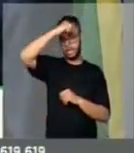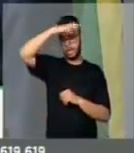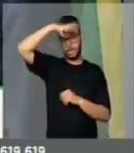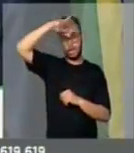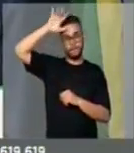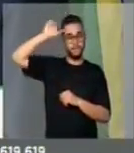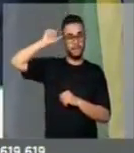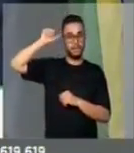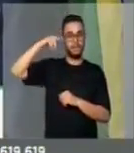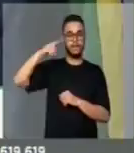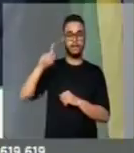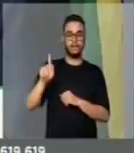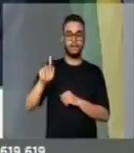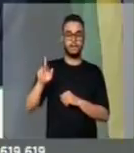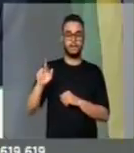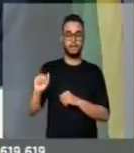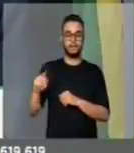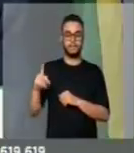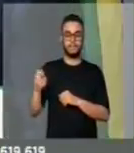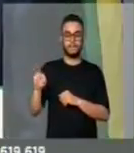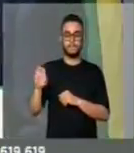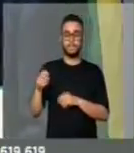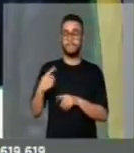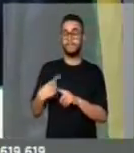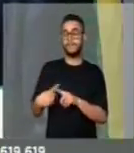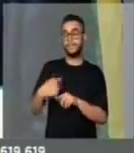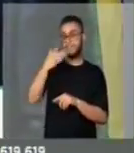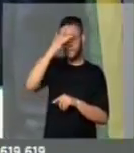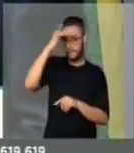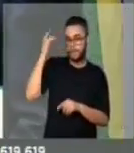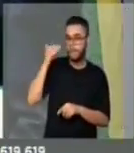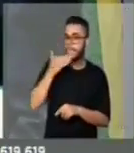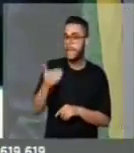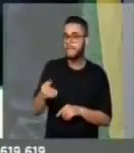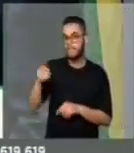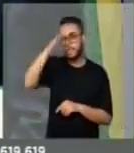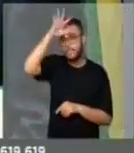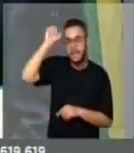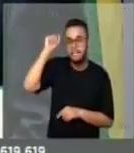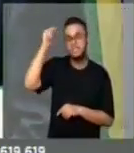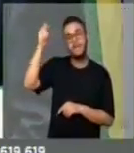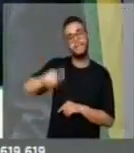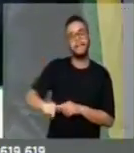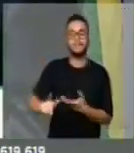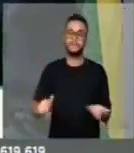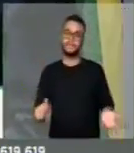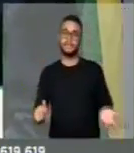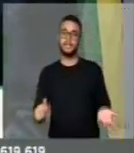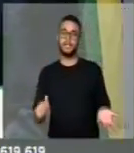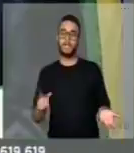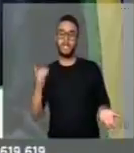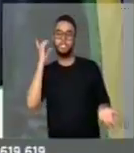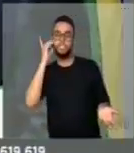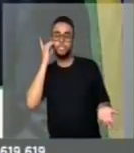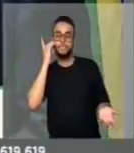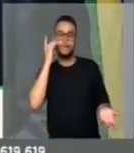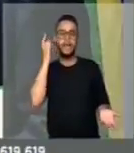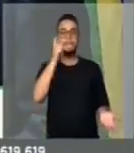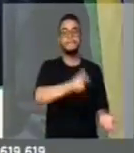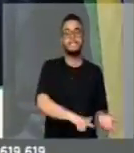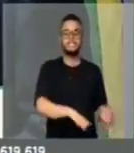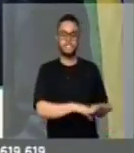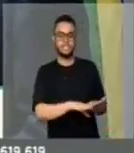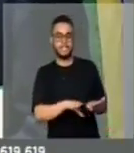Quem pede Grapete, repete. A Dilma repetiu Temer. Não tem essa